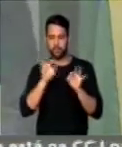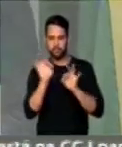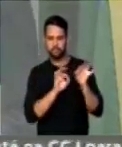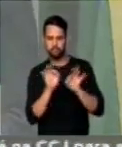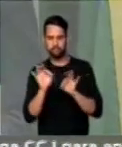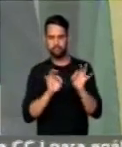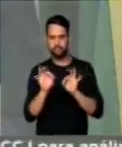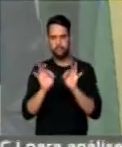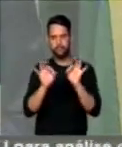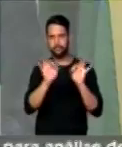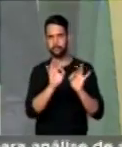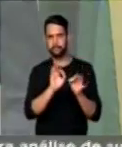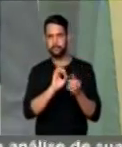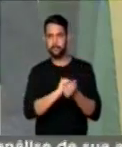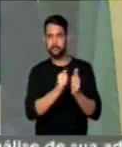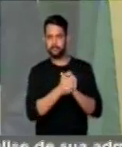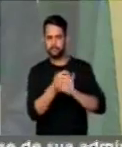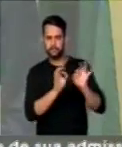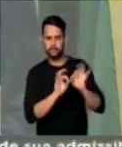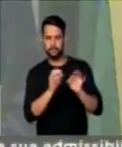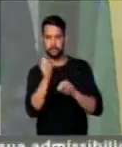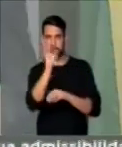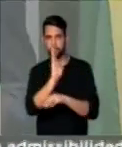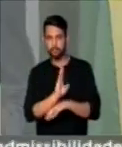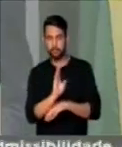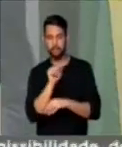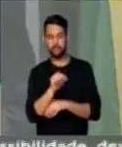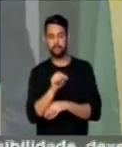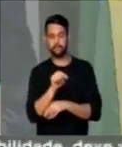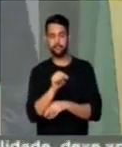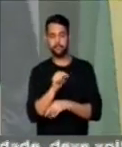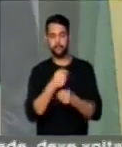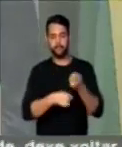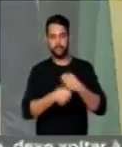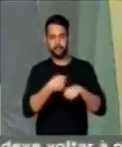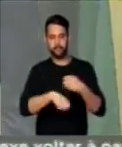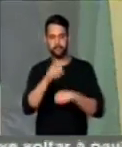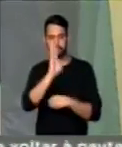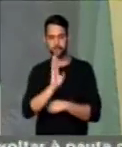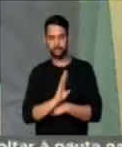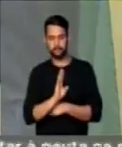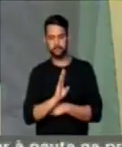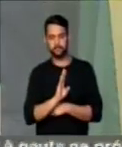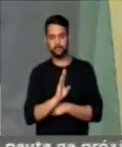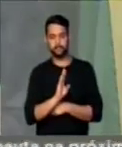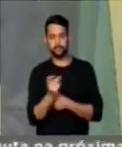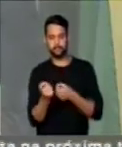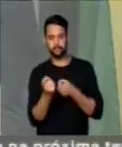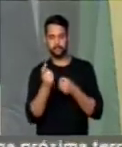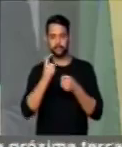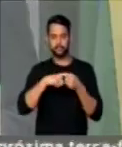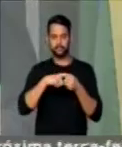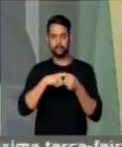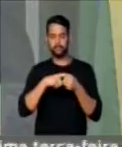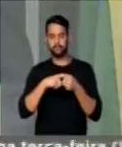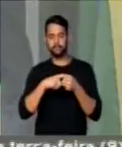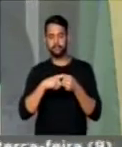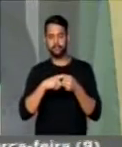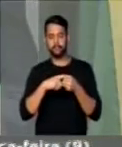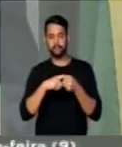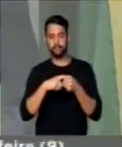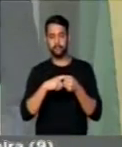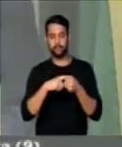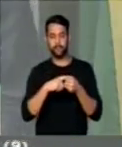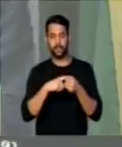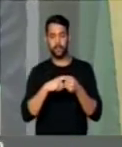rearrumação, de reorganização do país, da economia brasileira, para retomar, inclusive,